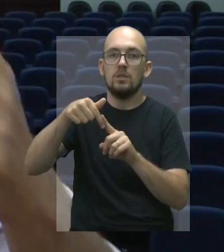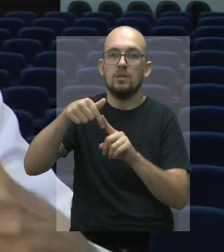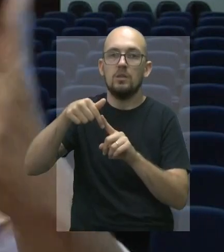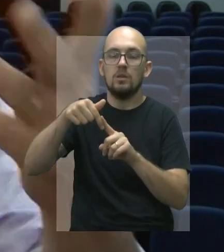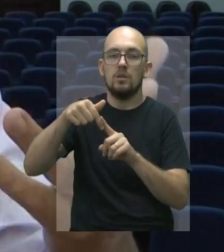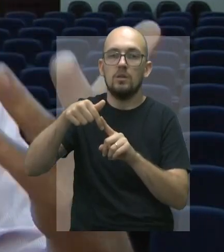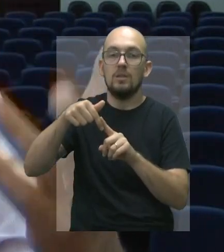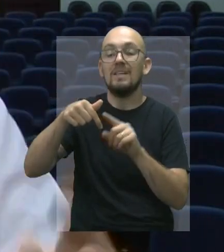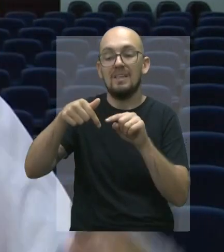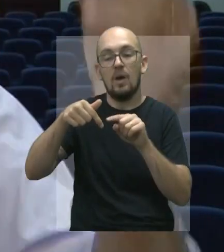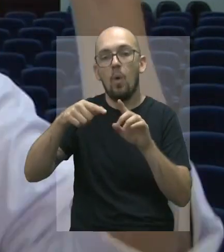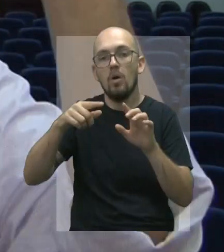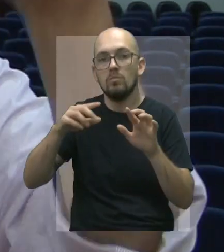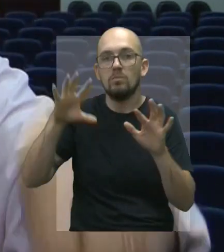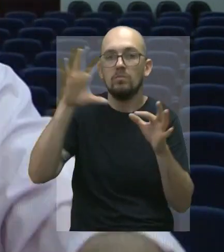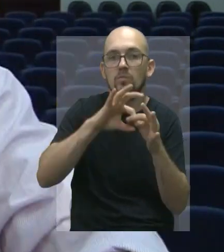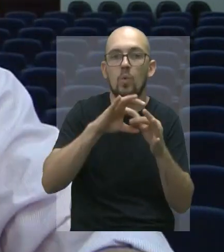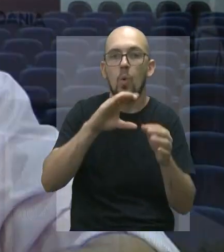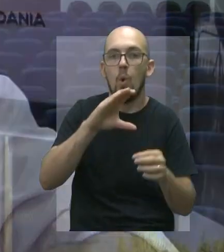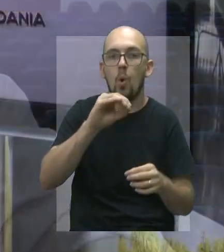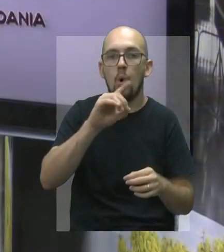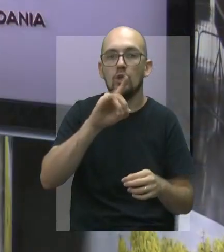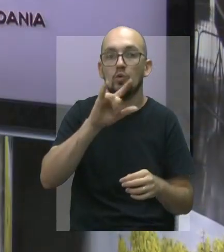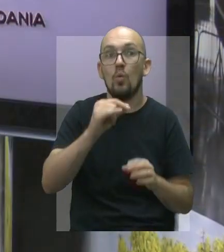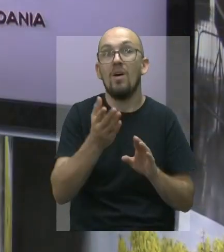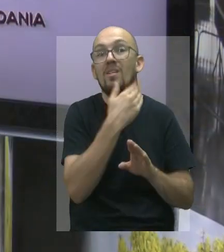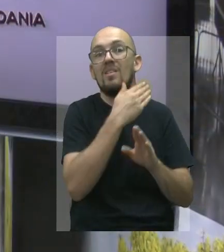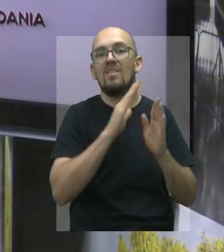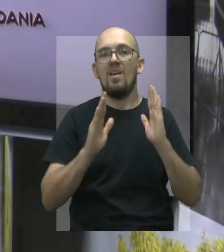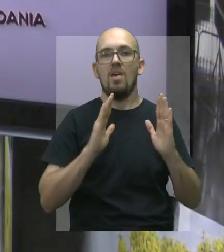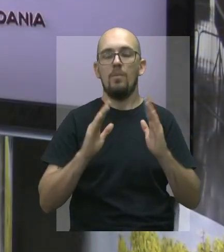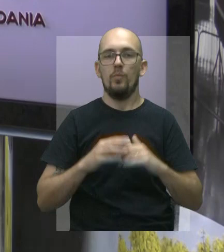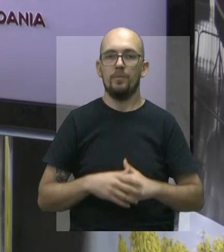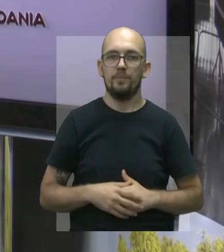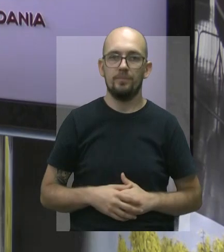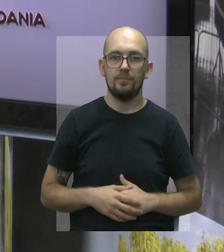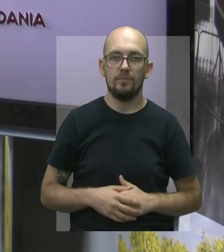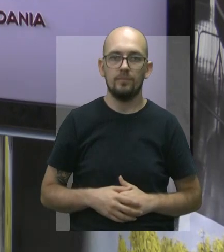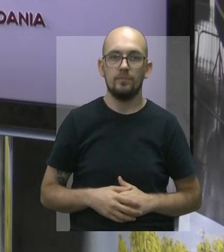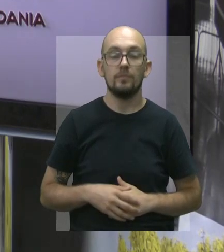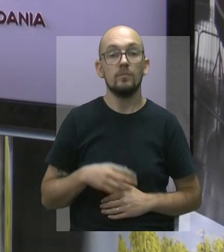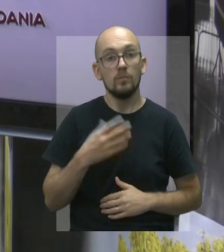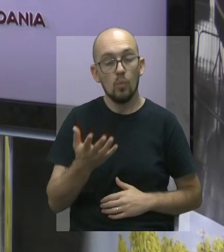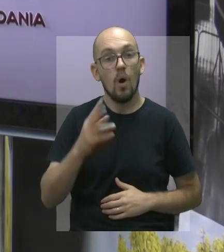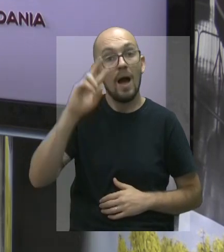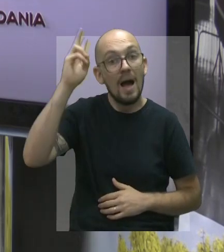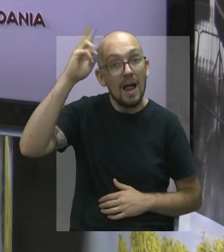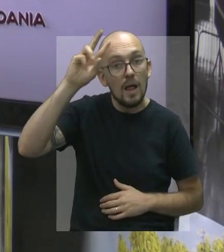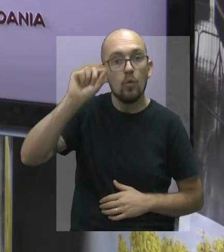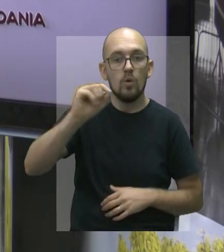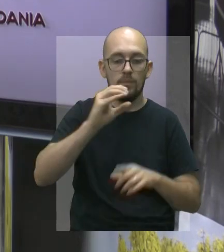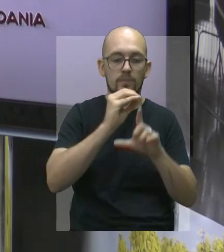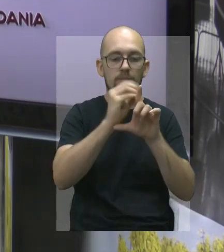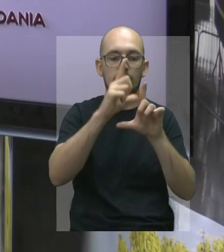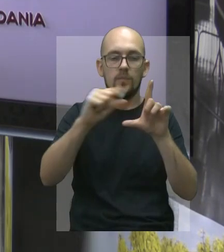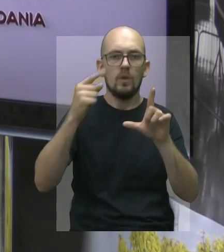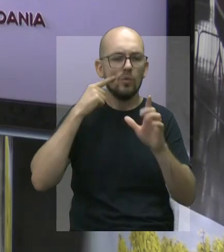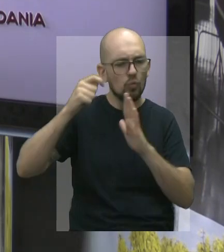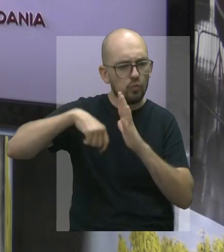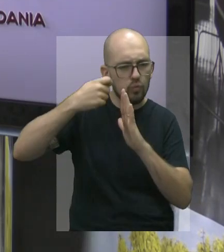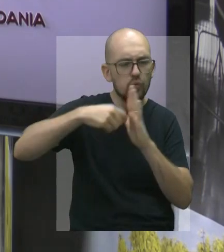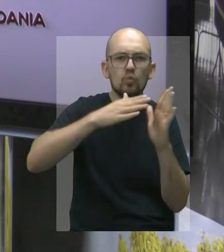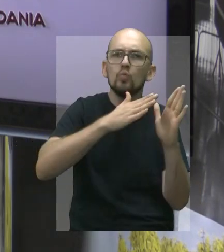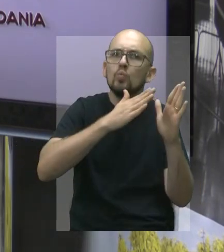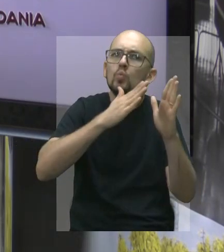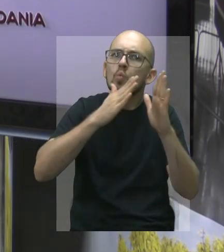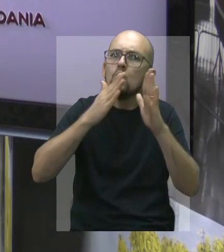do Código Sanitário vigente na época. Bom, lembrando que a TV Câmara gravou na íntegra esse encontro e em breve a